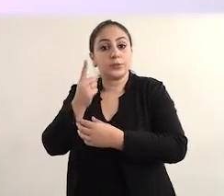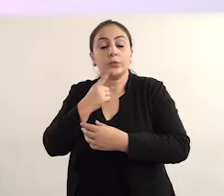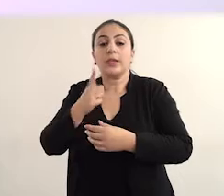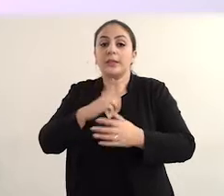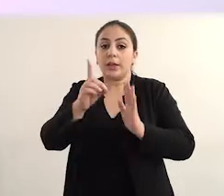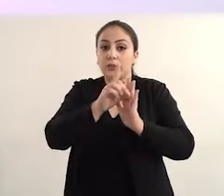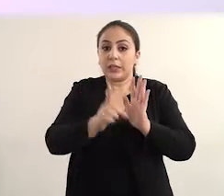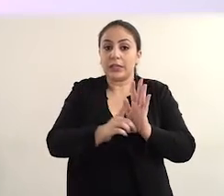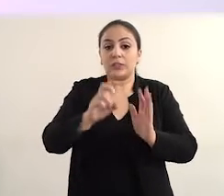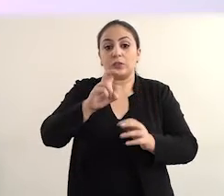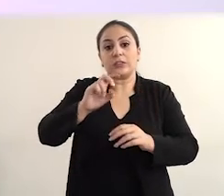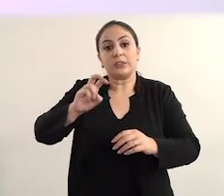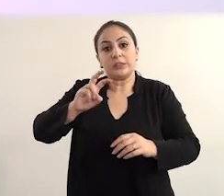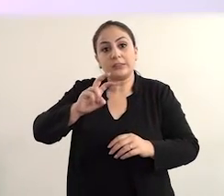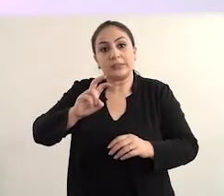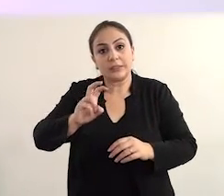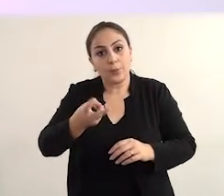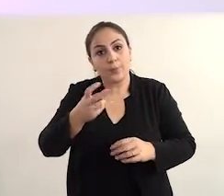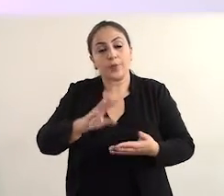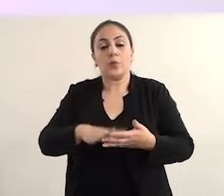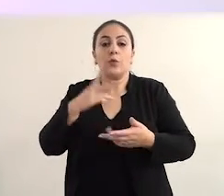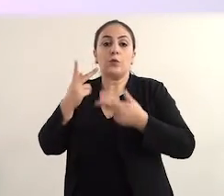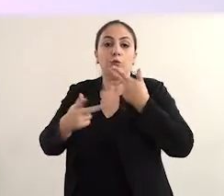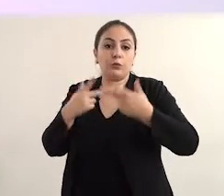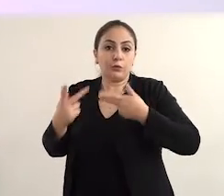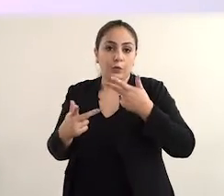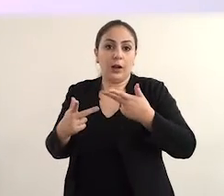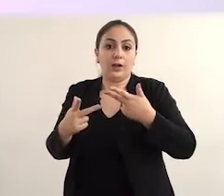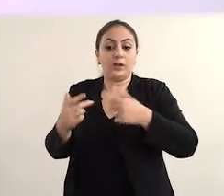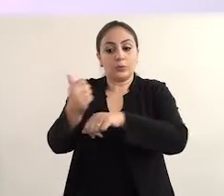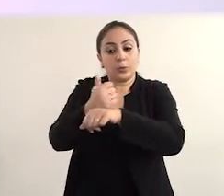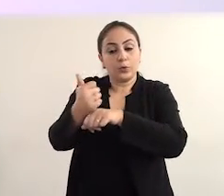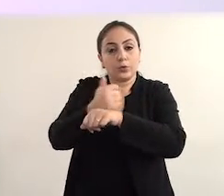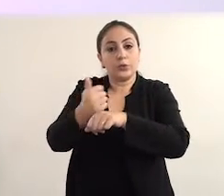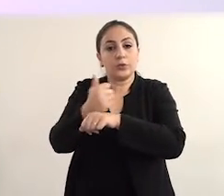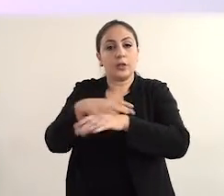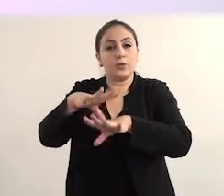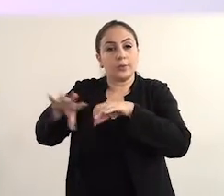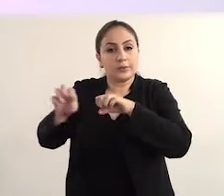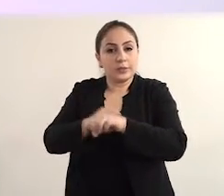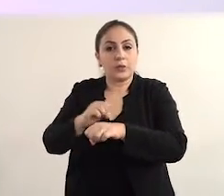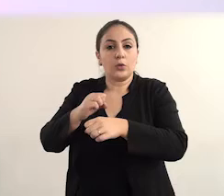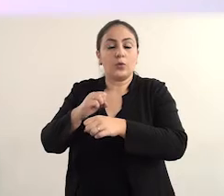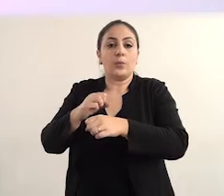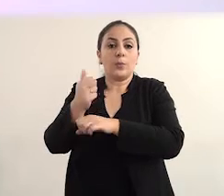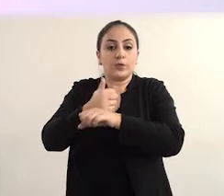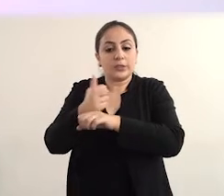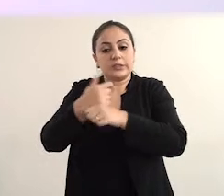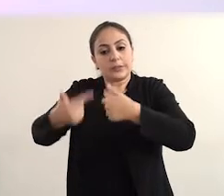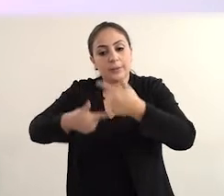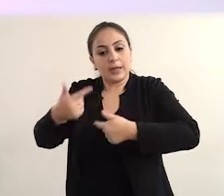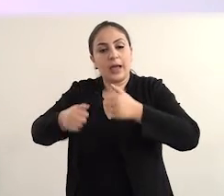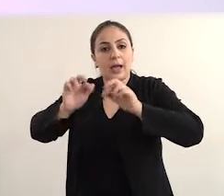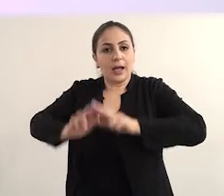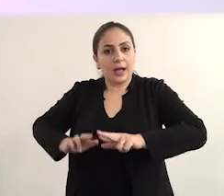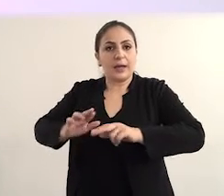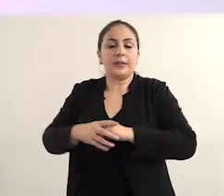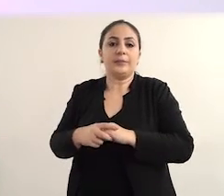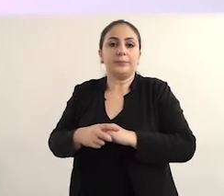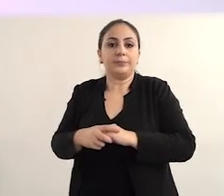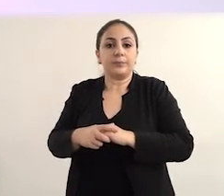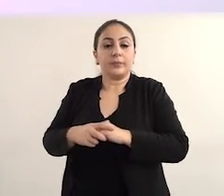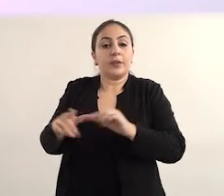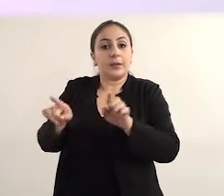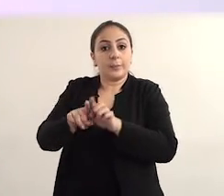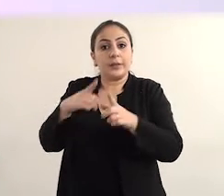o Decreto 5.000, né, que fala sobre os profissionais, a formação desses profissionais para trabalhar nessa área,